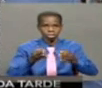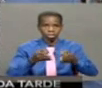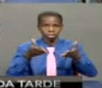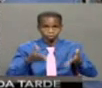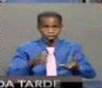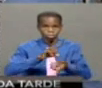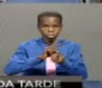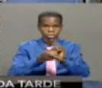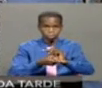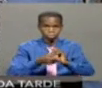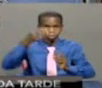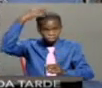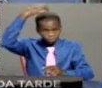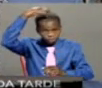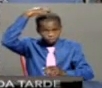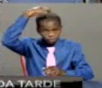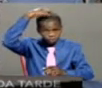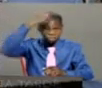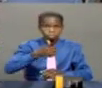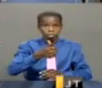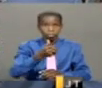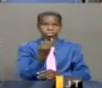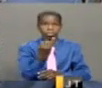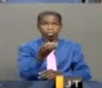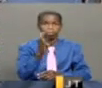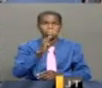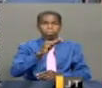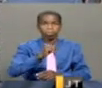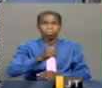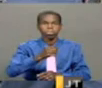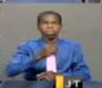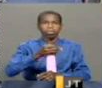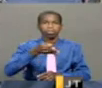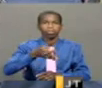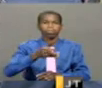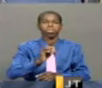em diante vai cuidar do rebanho na província do Bengo.